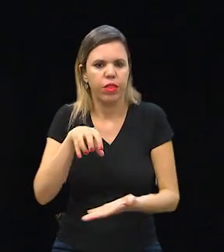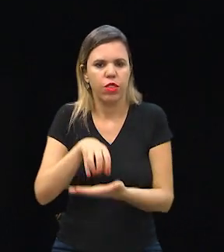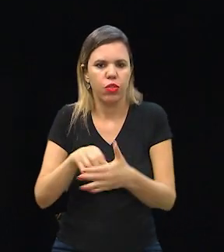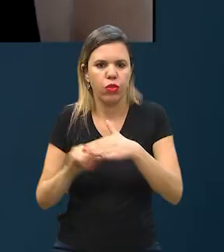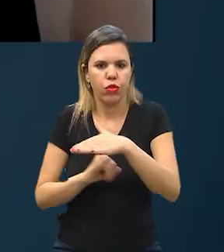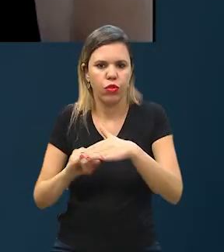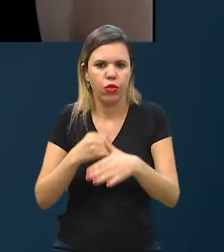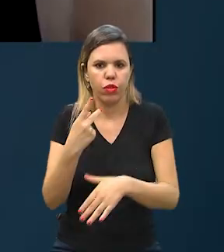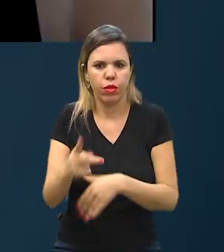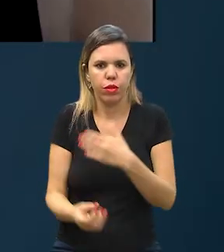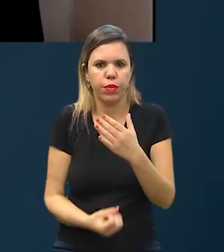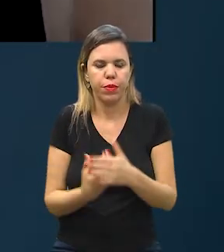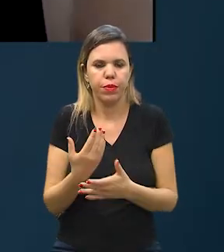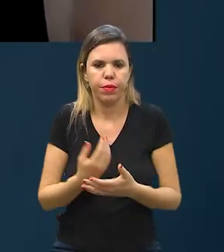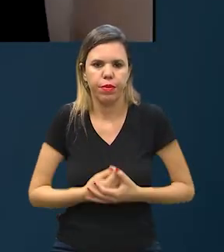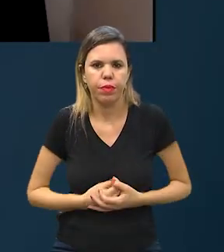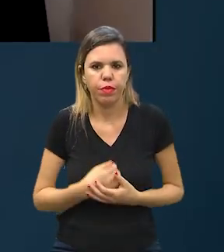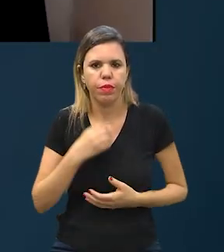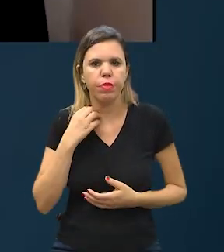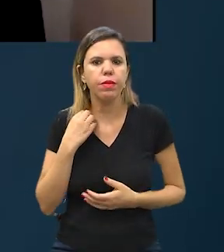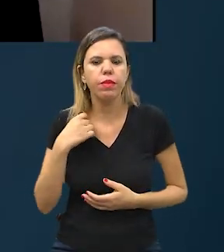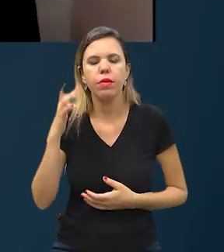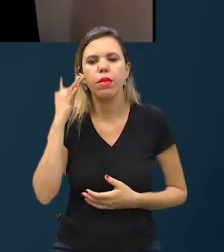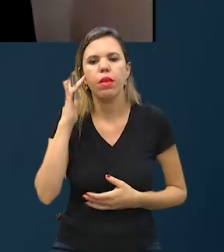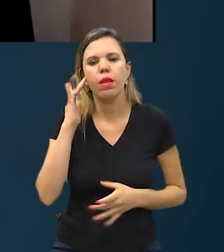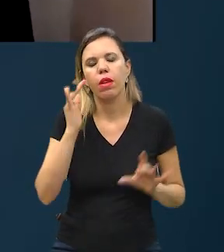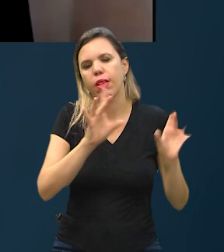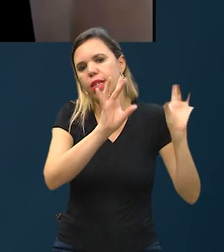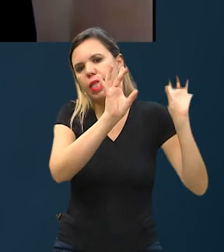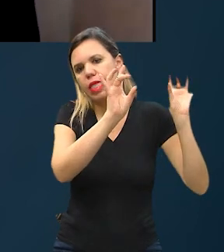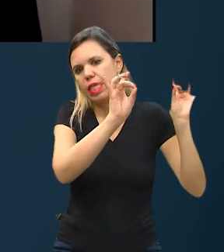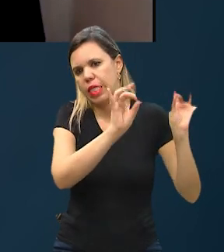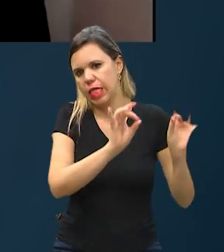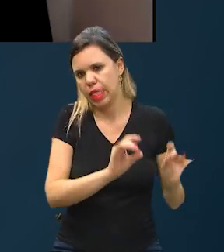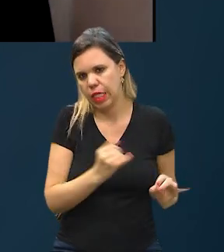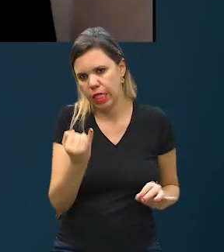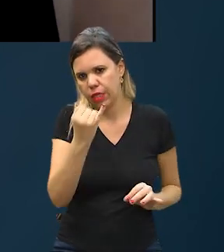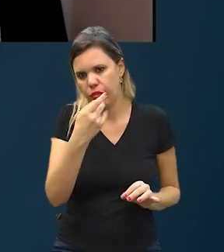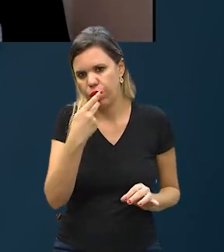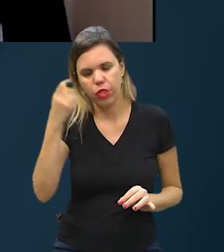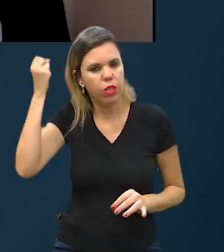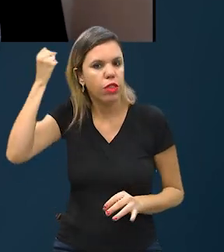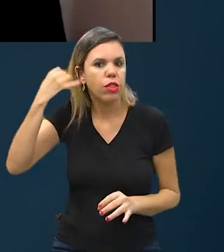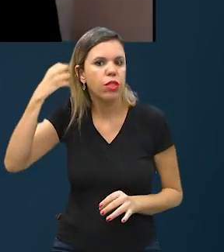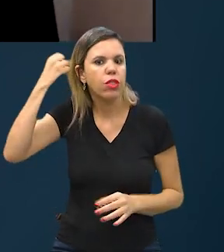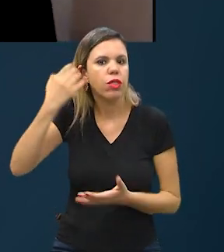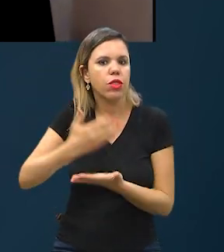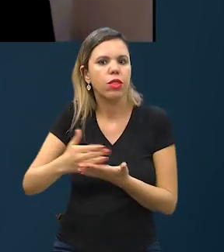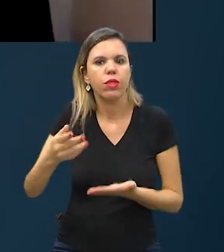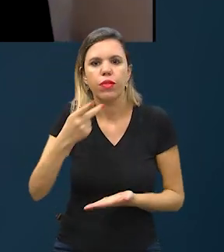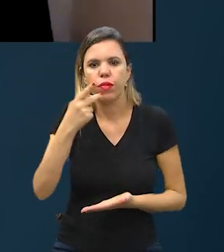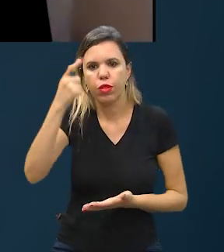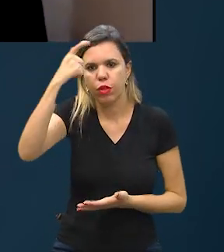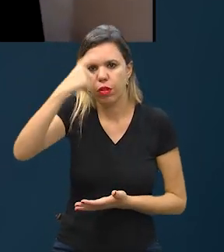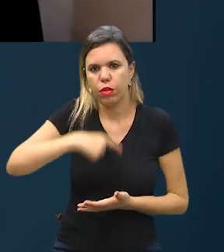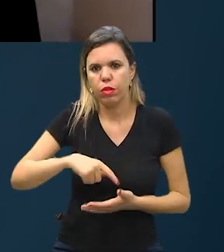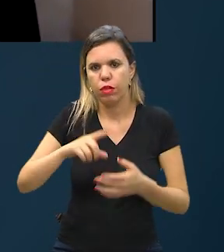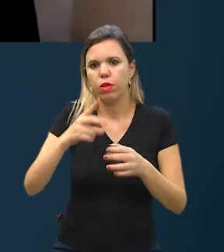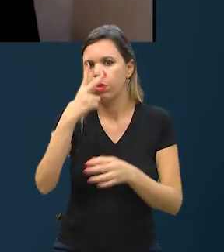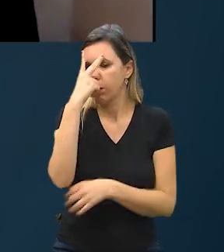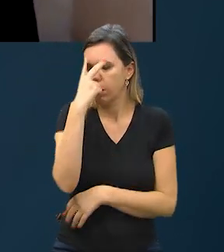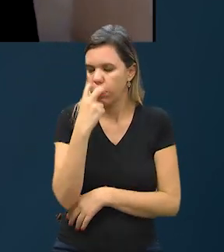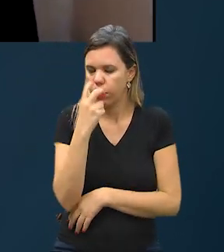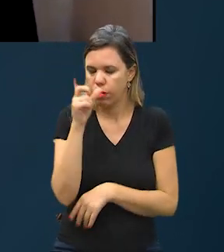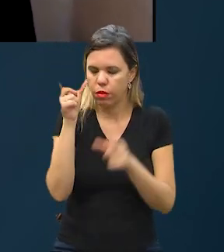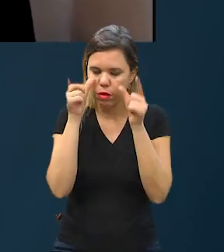de vocês? Eu acho que um detalhe bem importante de dizer, a gente fez a audiodescrição no começo, né? Eu sou uma pessoa deficiente